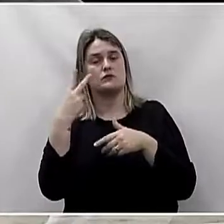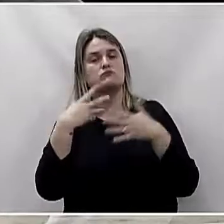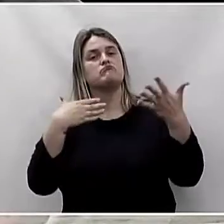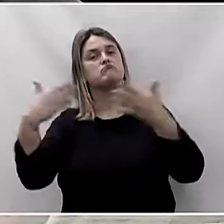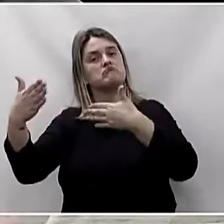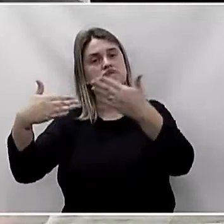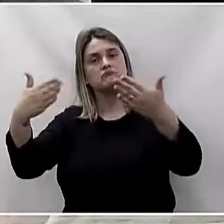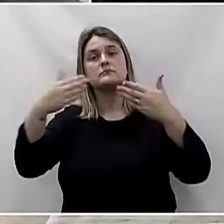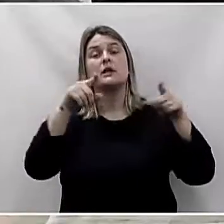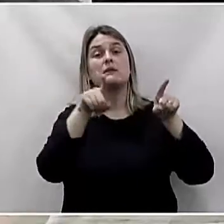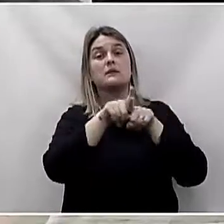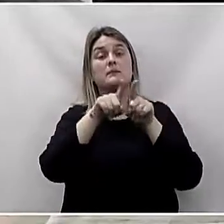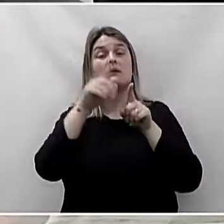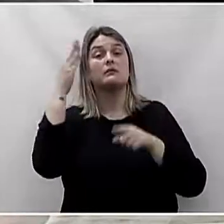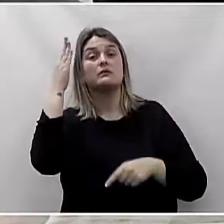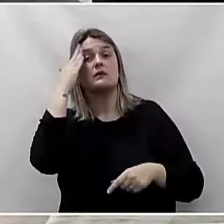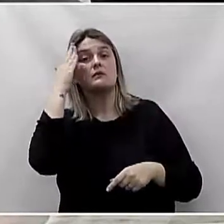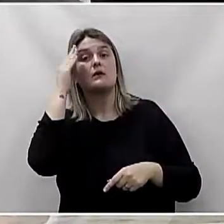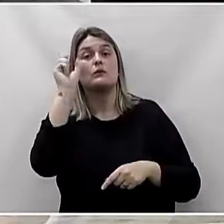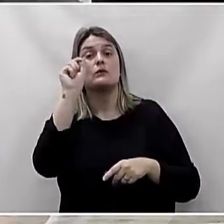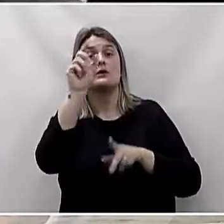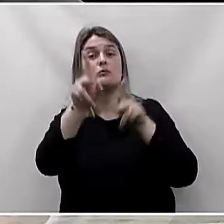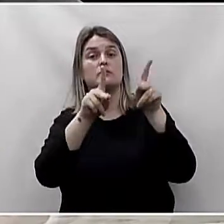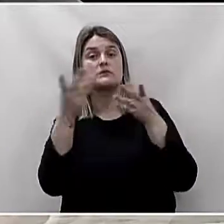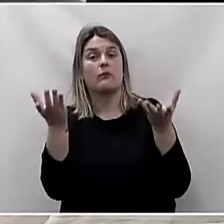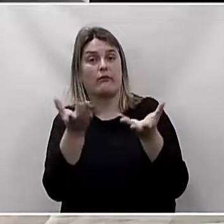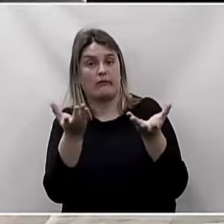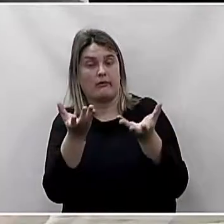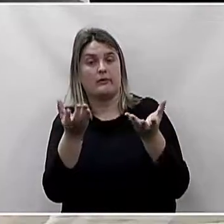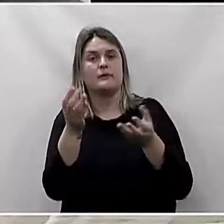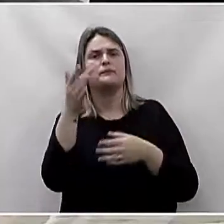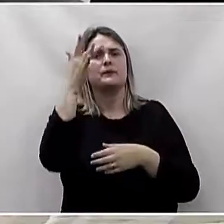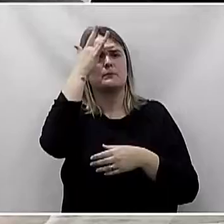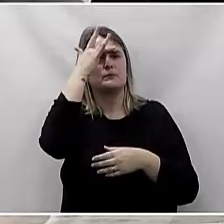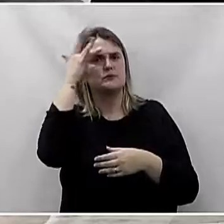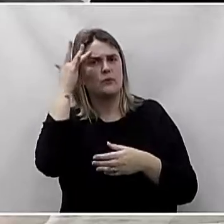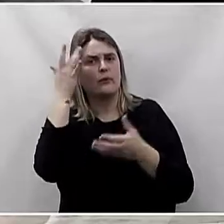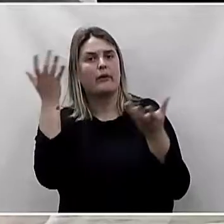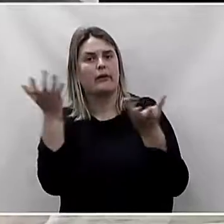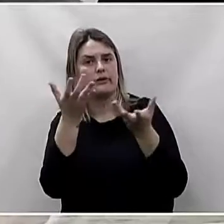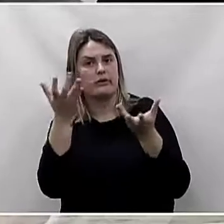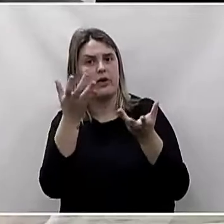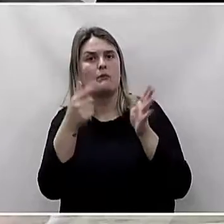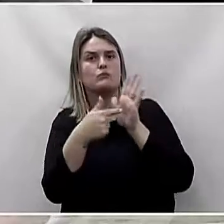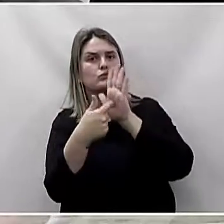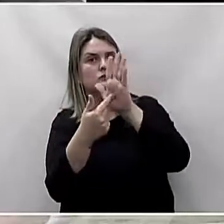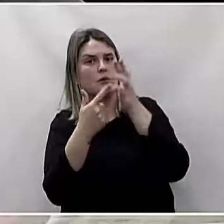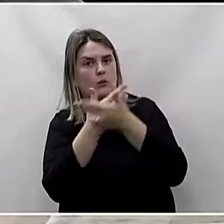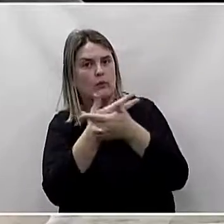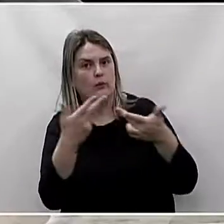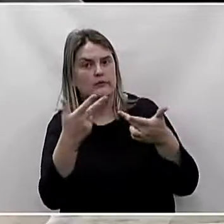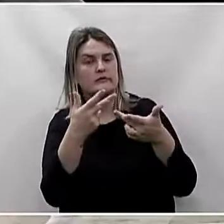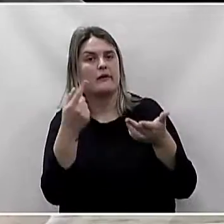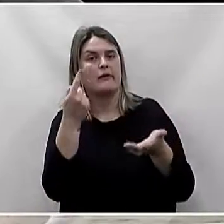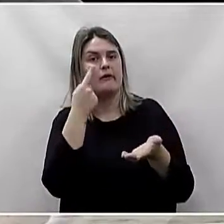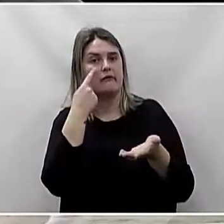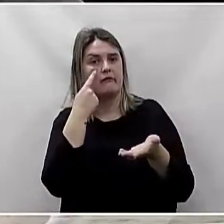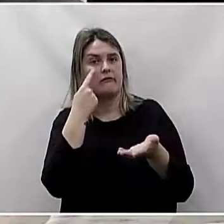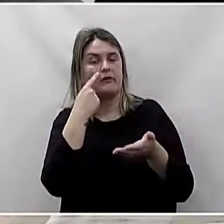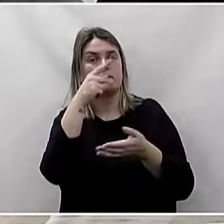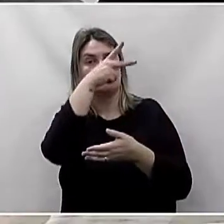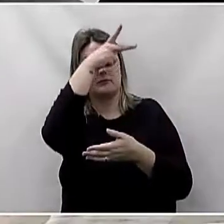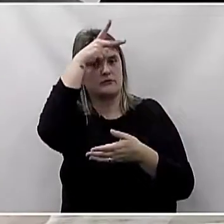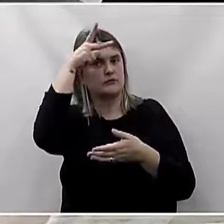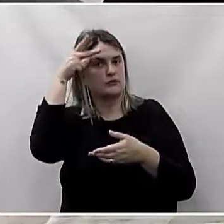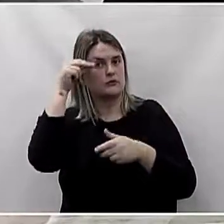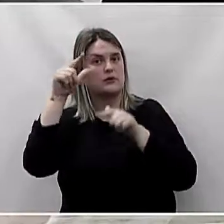diálogos acima de tudo entender os anseios da nossa gente as pessoas querem resultados as pessoas que ver